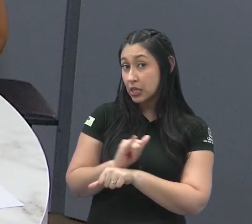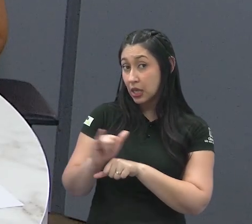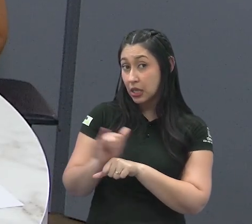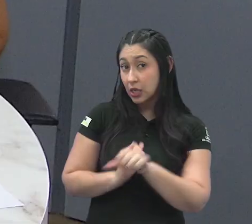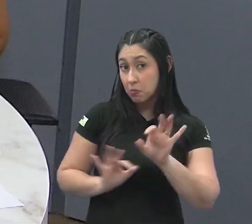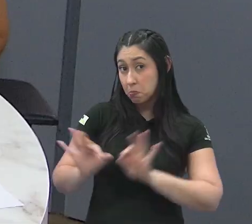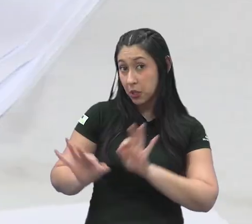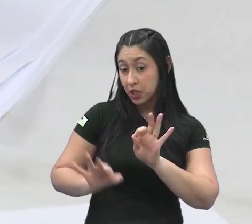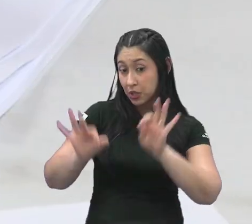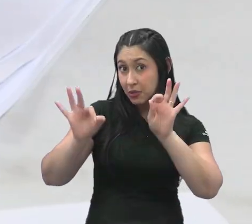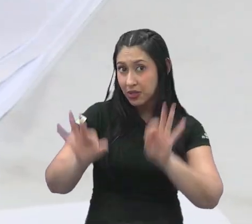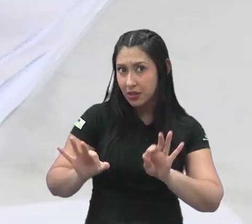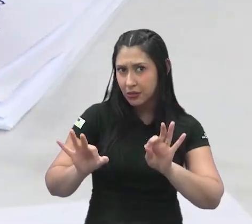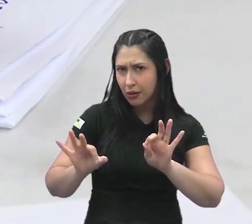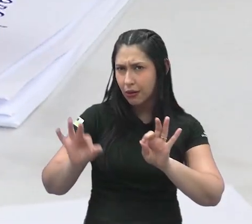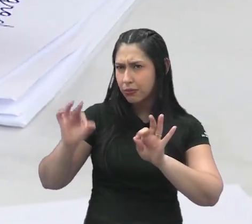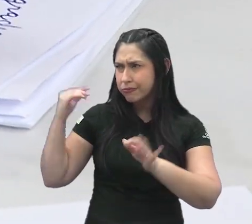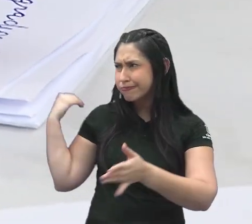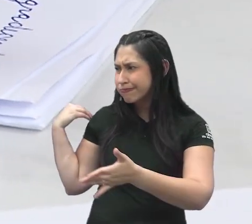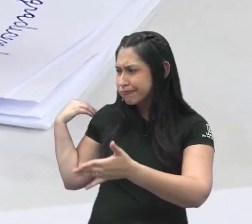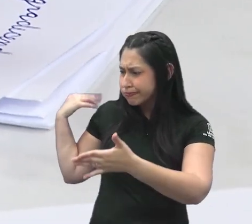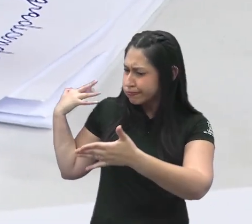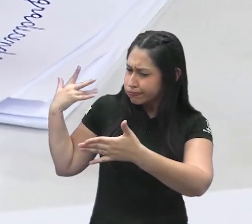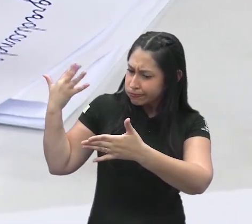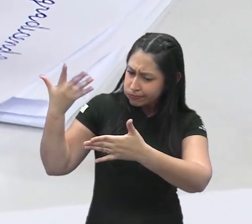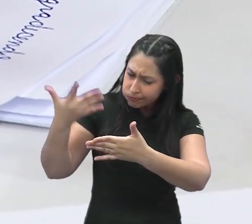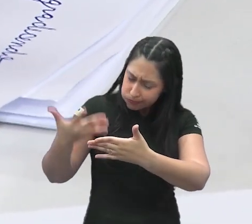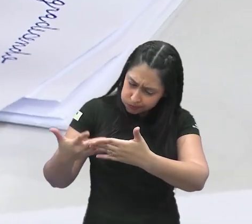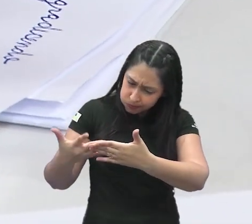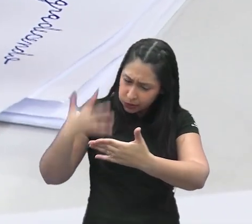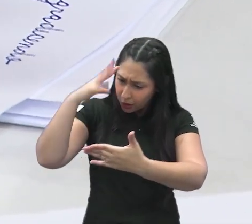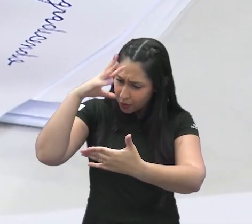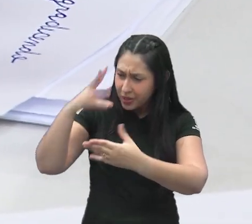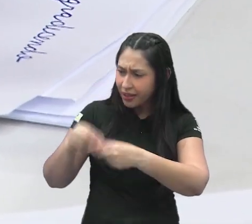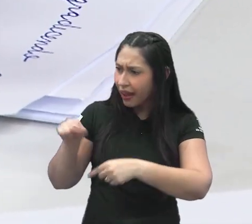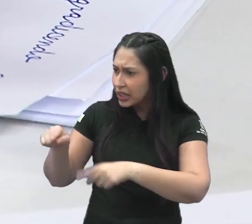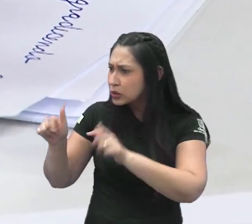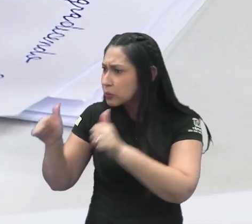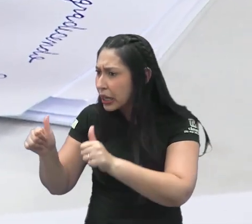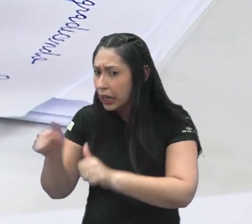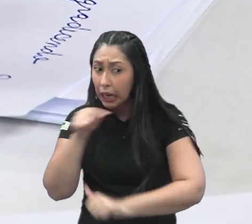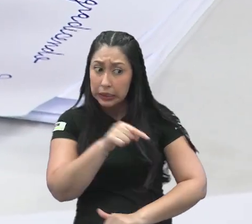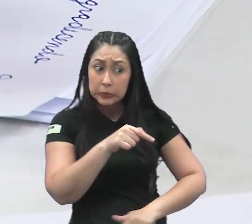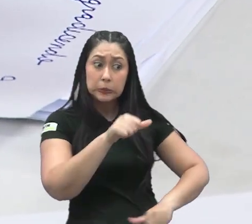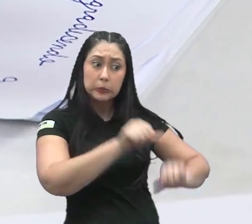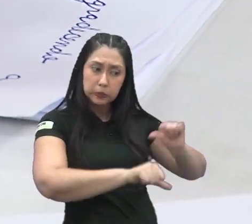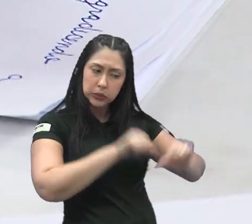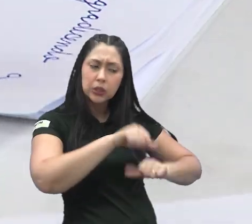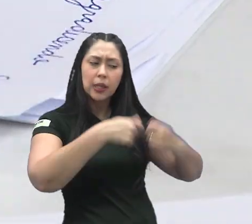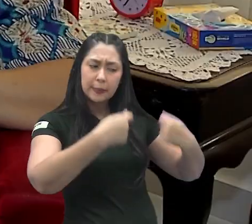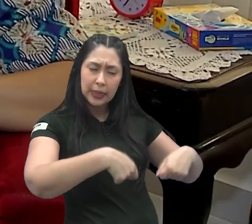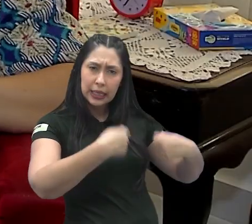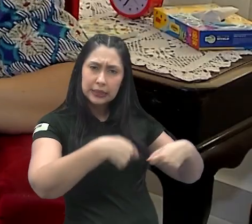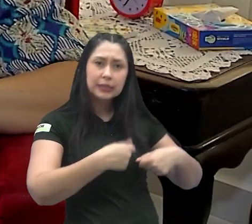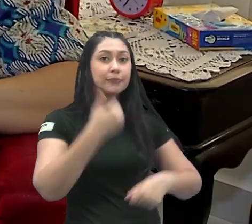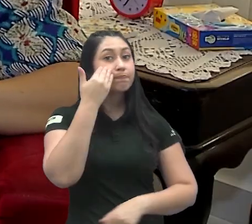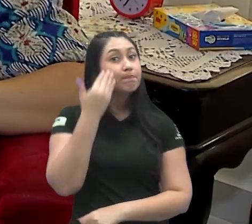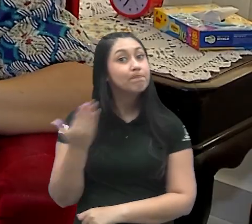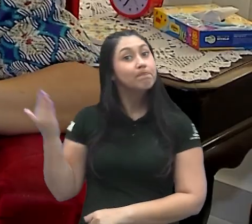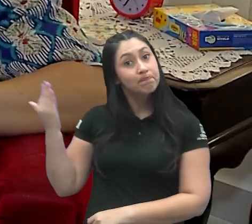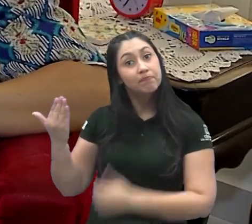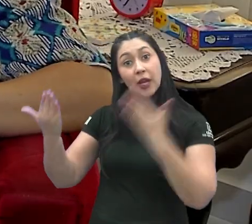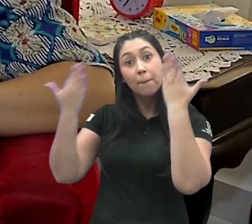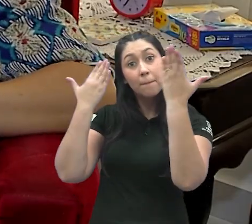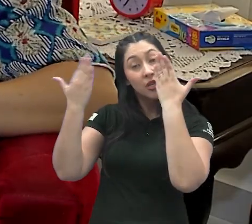planejamento funcione é olhar para o ano que está terminando e entender o que deu certo e o que precisa mudar. Esta